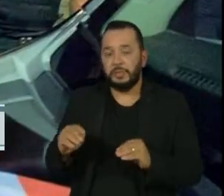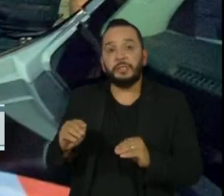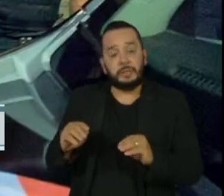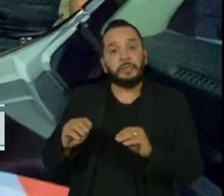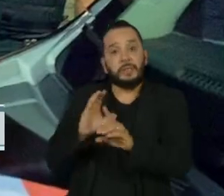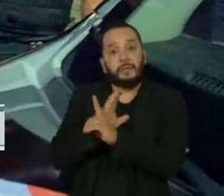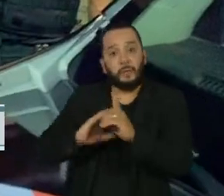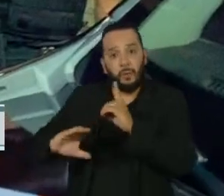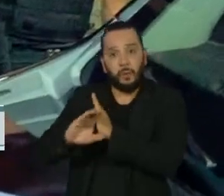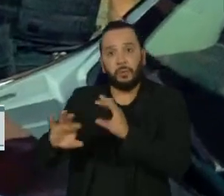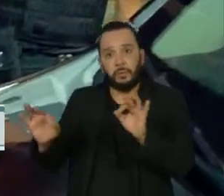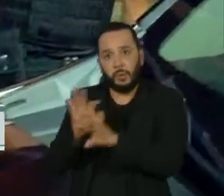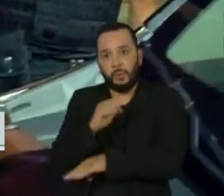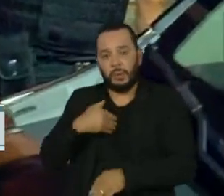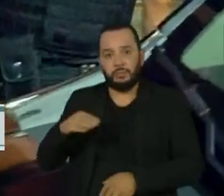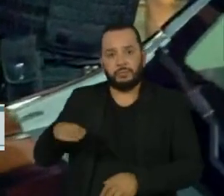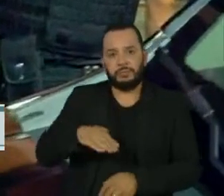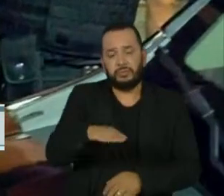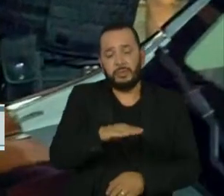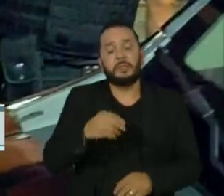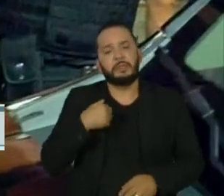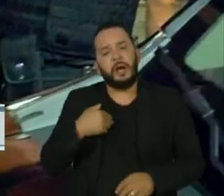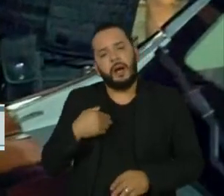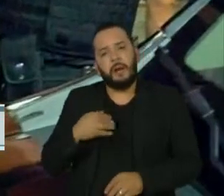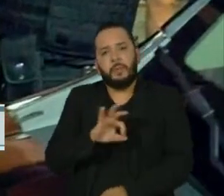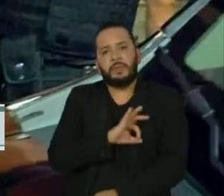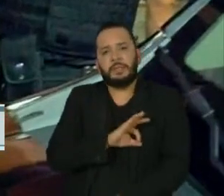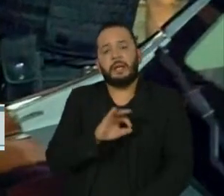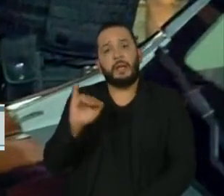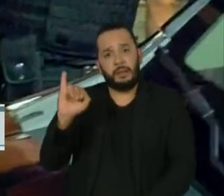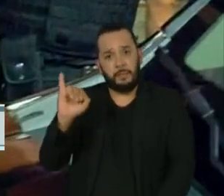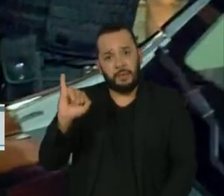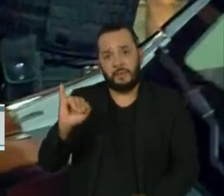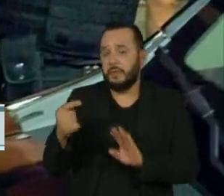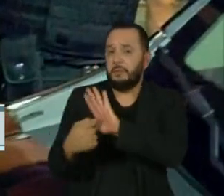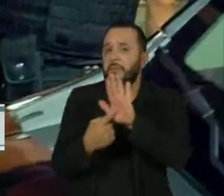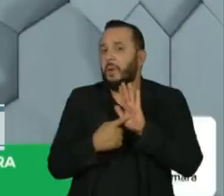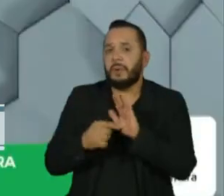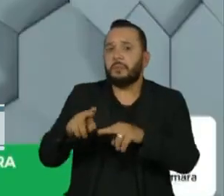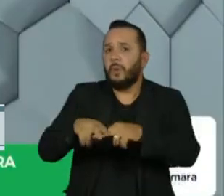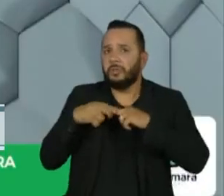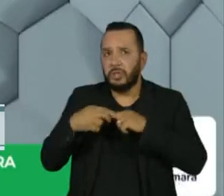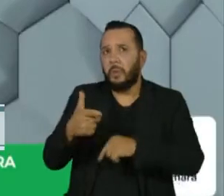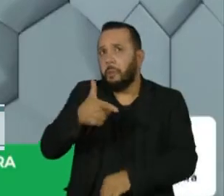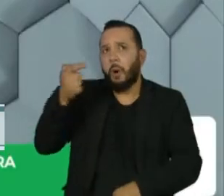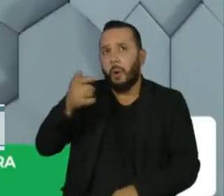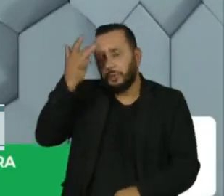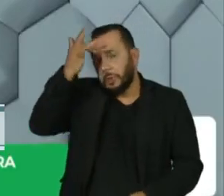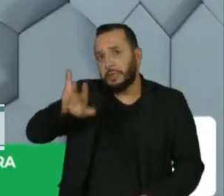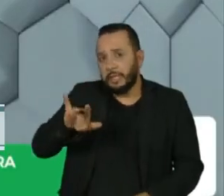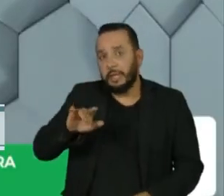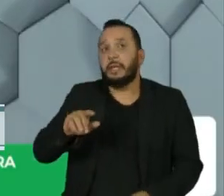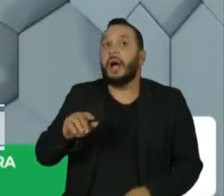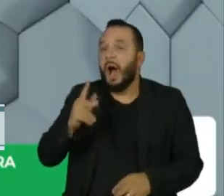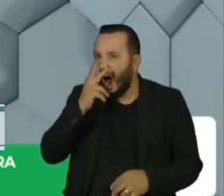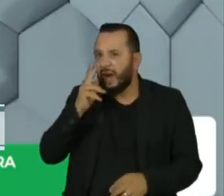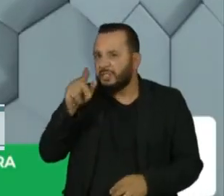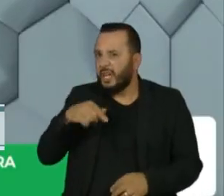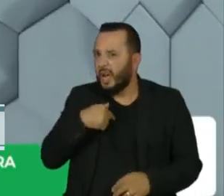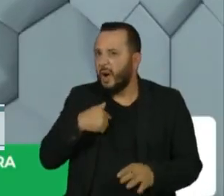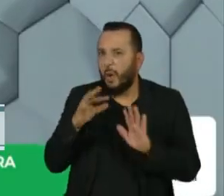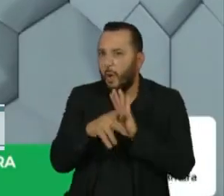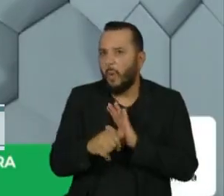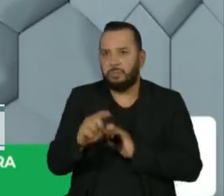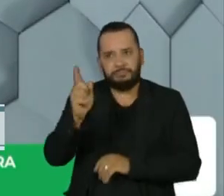de um culto religioso Segundo a polícia de Itapevi ainda não há pistas que apontem para a motivação do assassinato a hipótese de latrocínio em